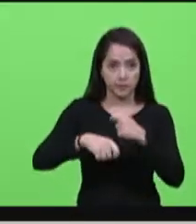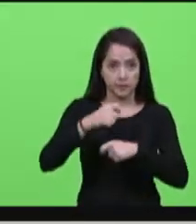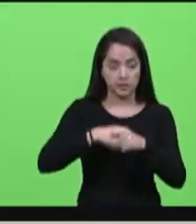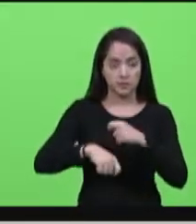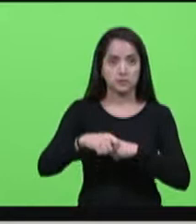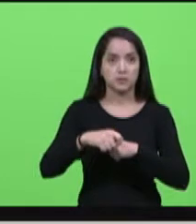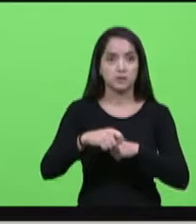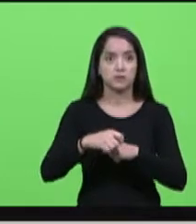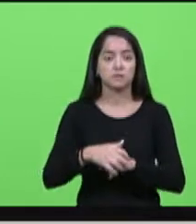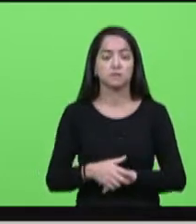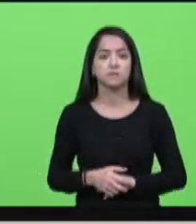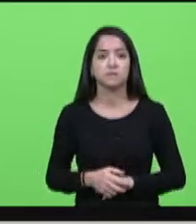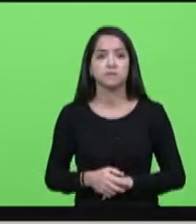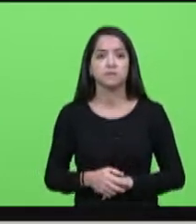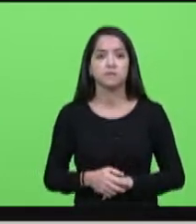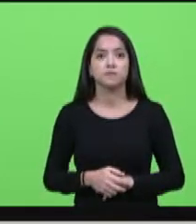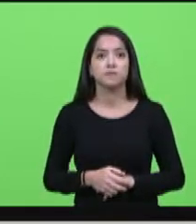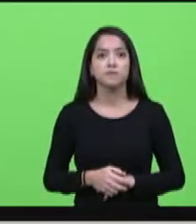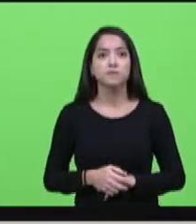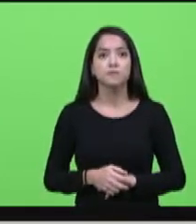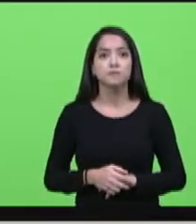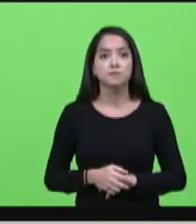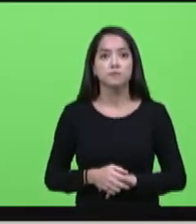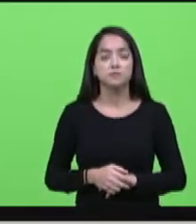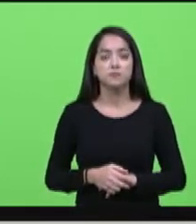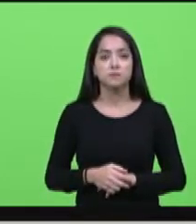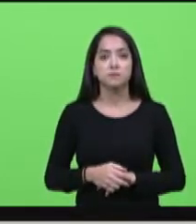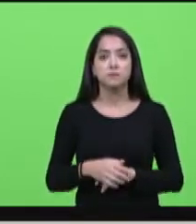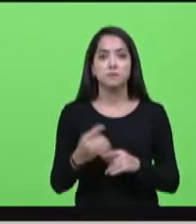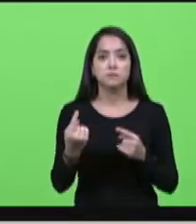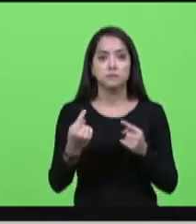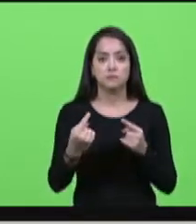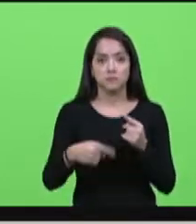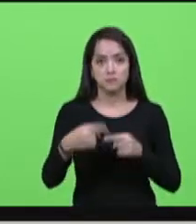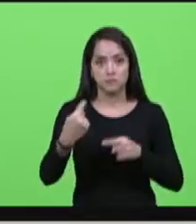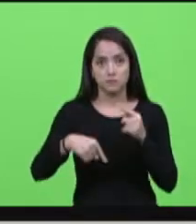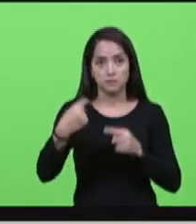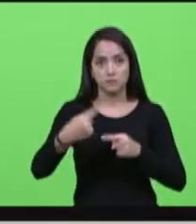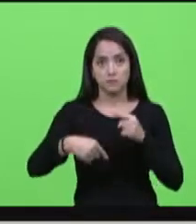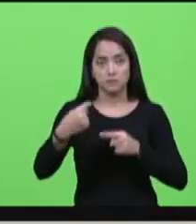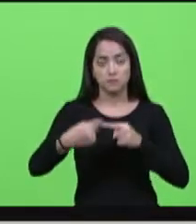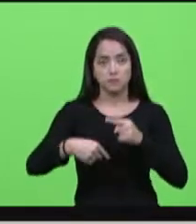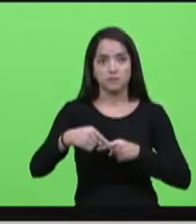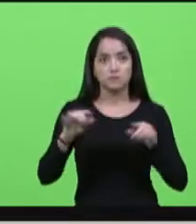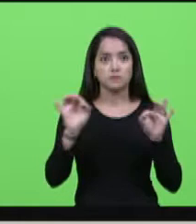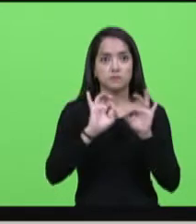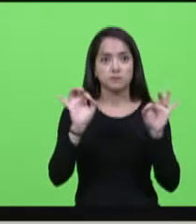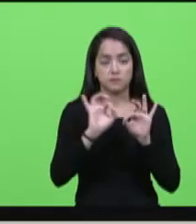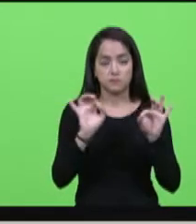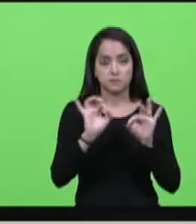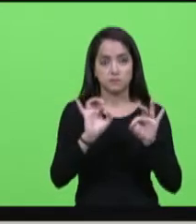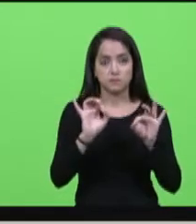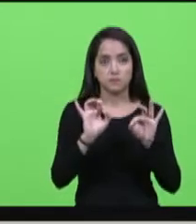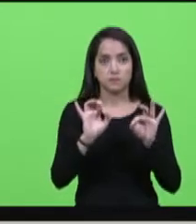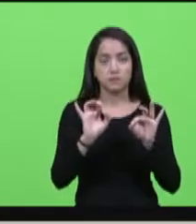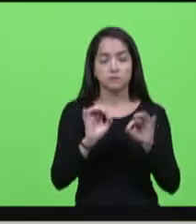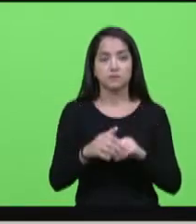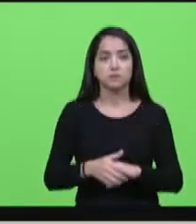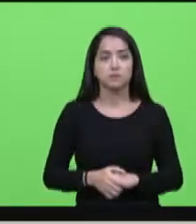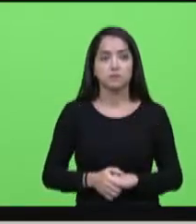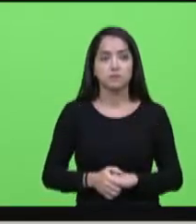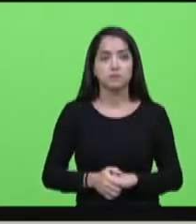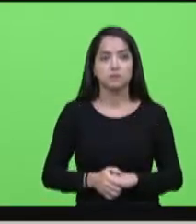somente. Só tramita na Finanças essa matéria. Em discussão, não havendo quem queira discutir,